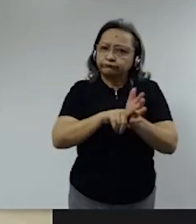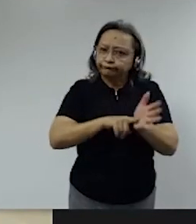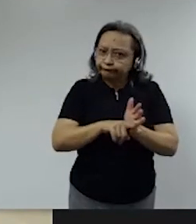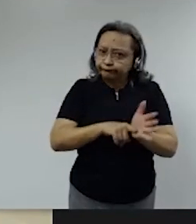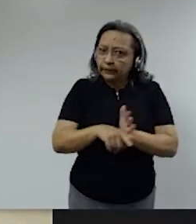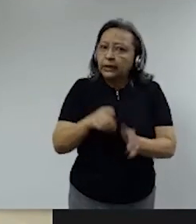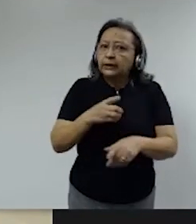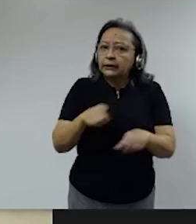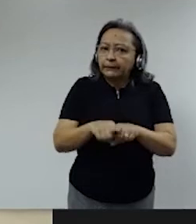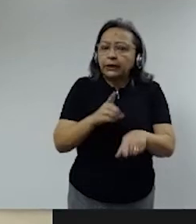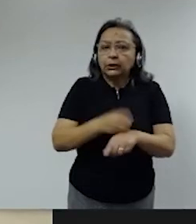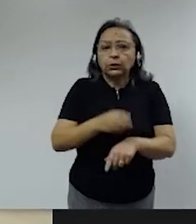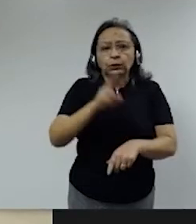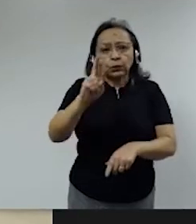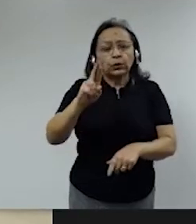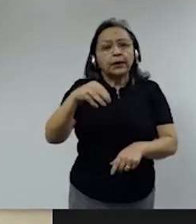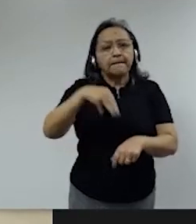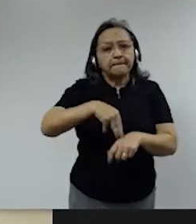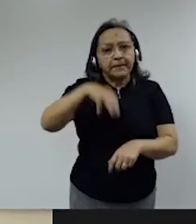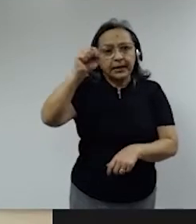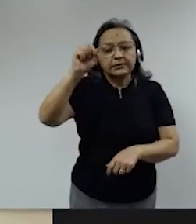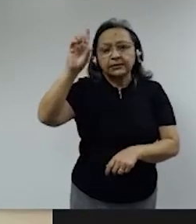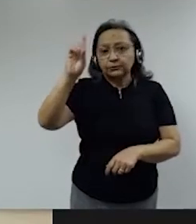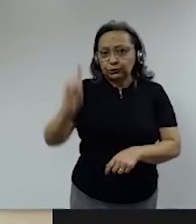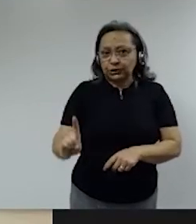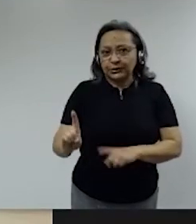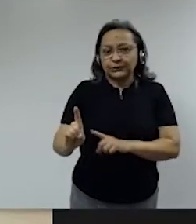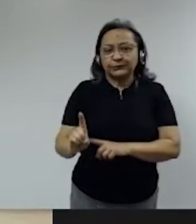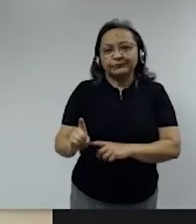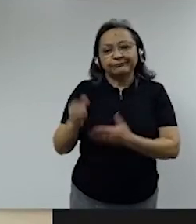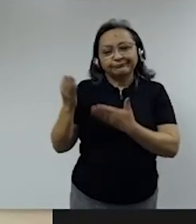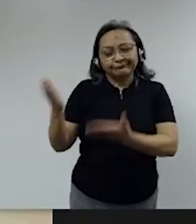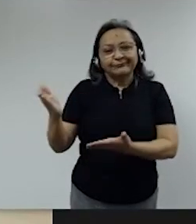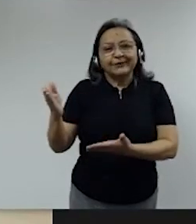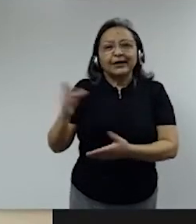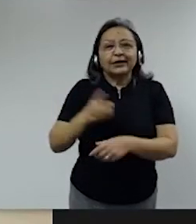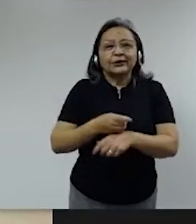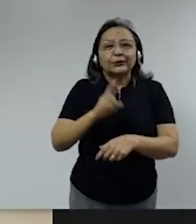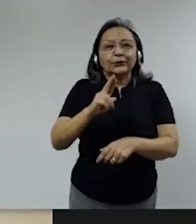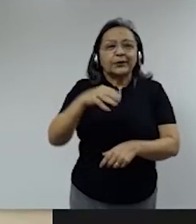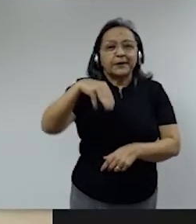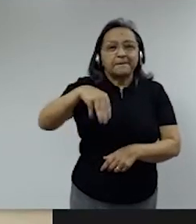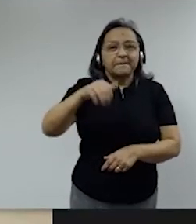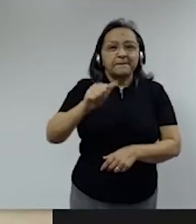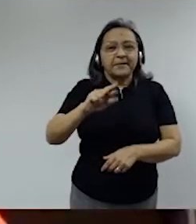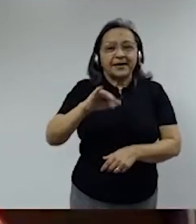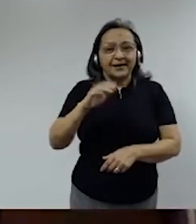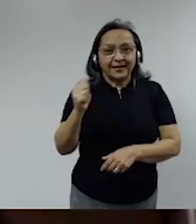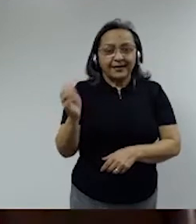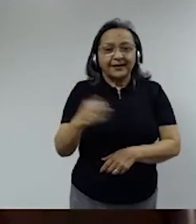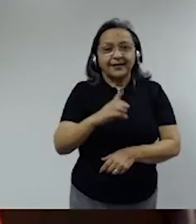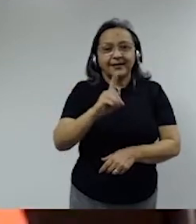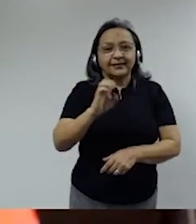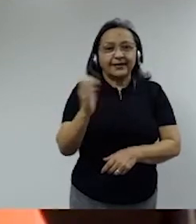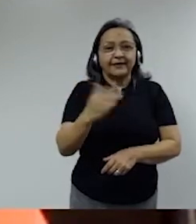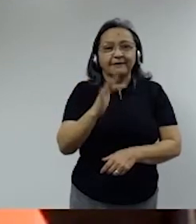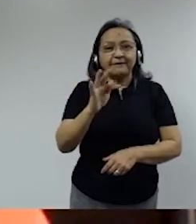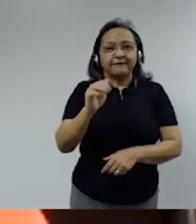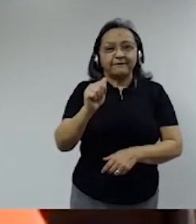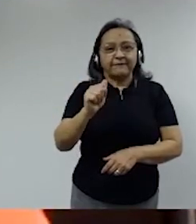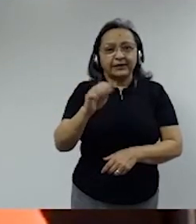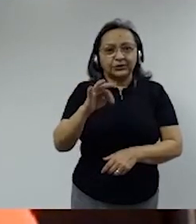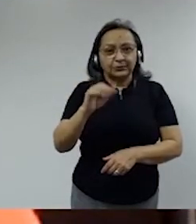doutora e mestre em Direito. A palavra é com a senhora, doutora Maria de Fátima. Obrigada. Obrigada, boa tarde, boa